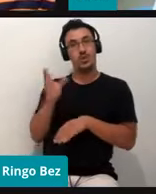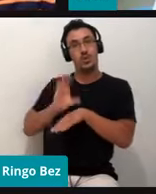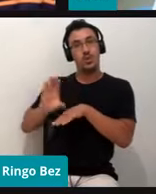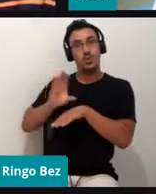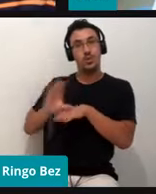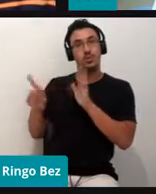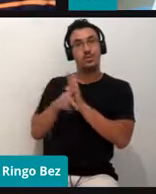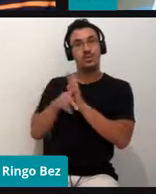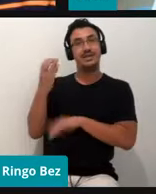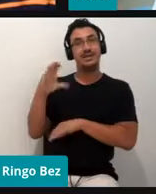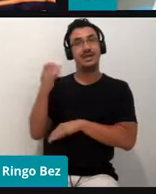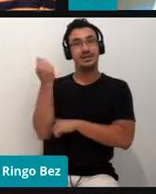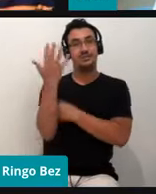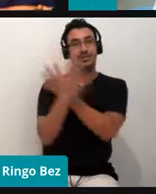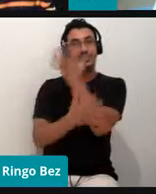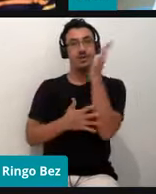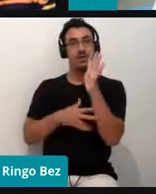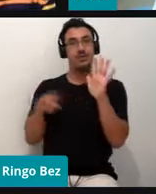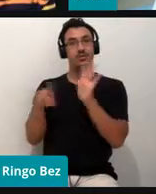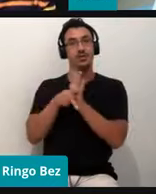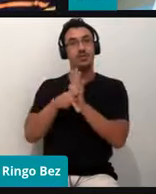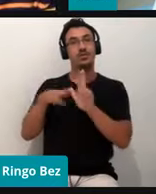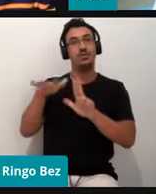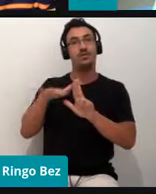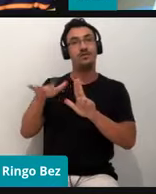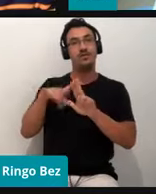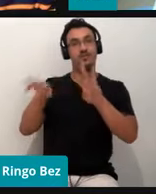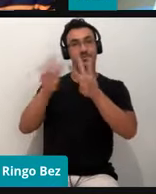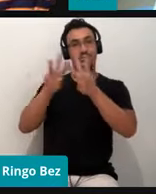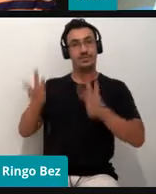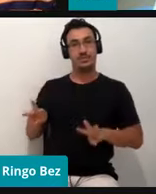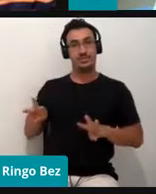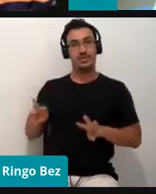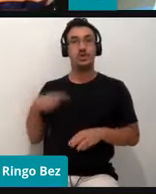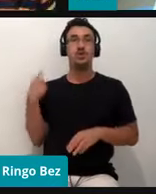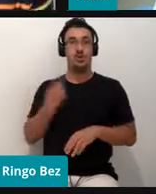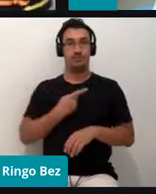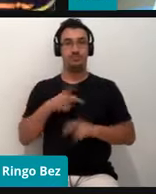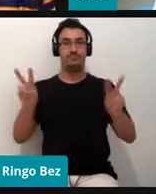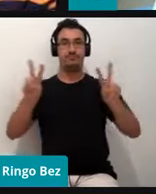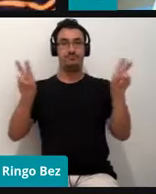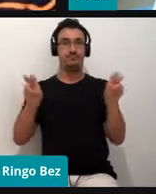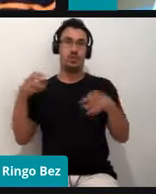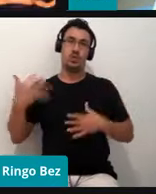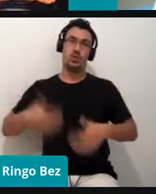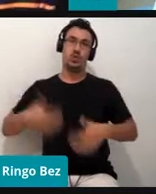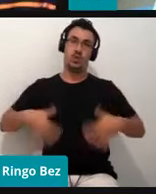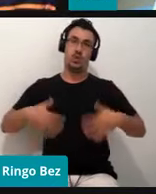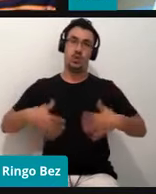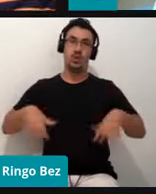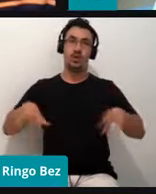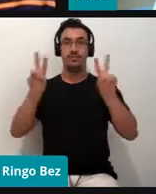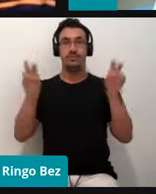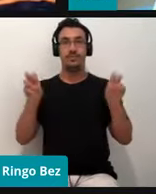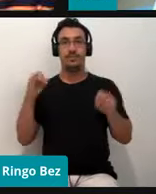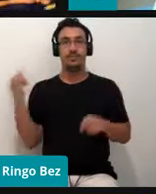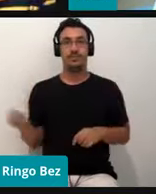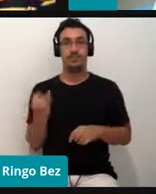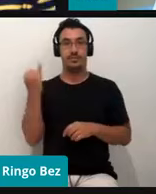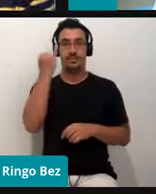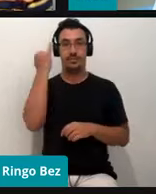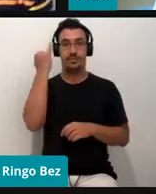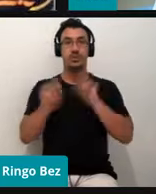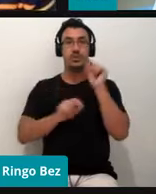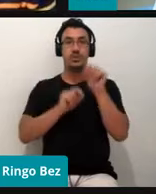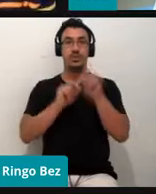Federal do Paraná, nós vamos trazer um tema que consideramos de extrema relevância e que tem sido pouco abordado nos meios